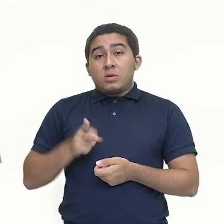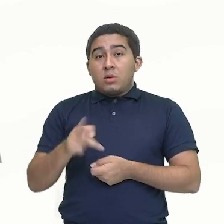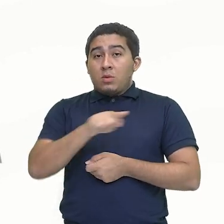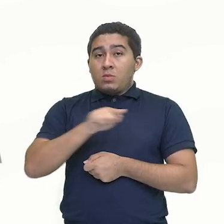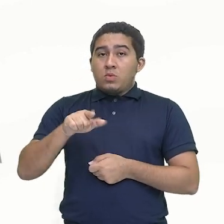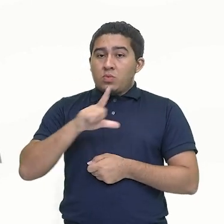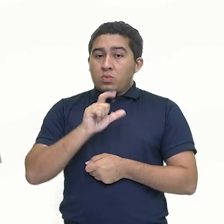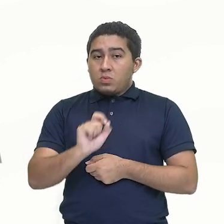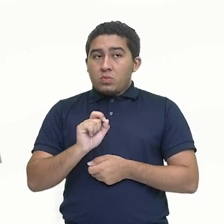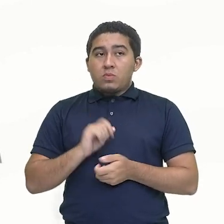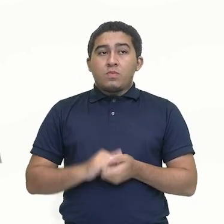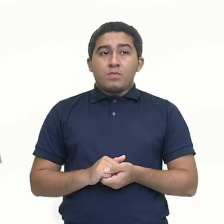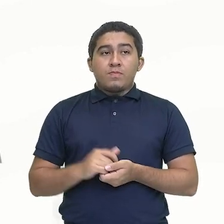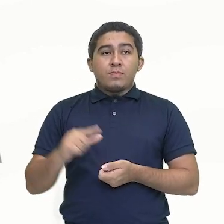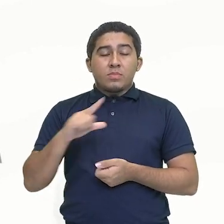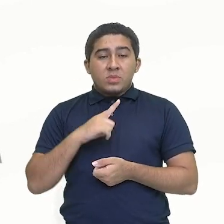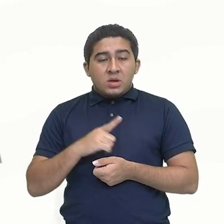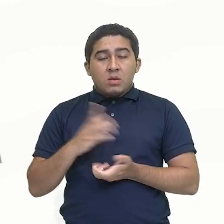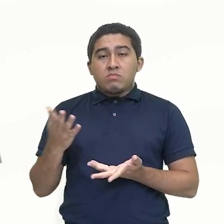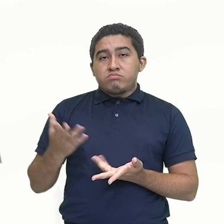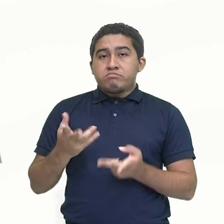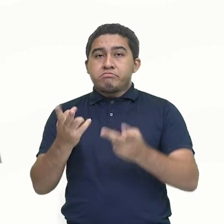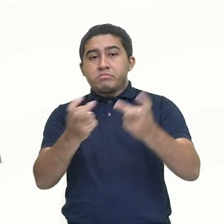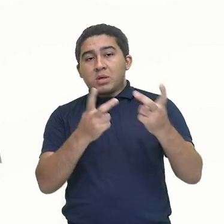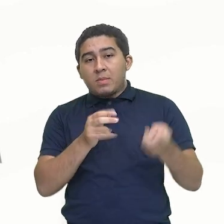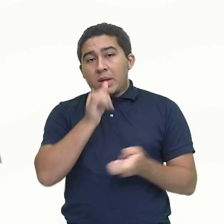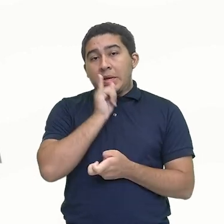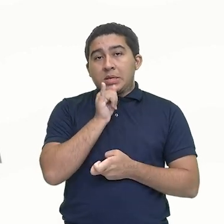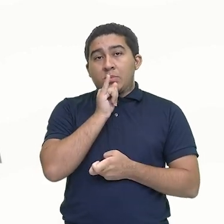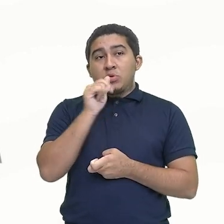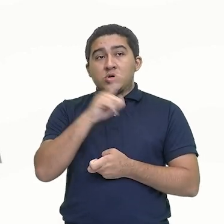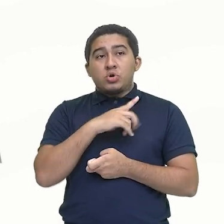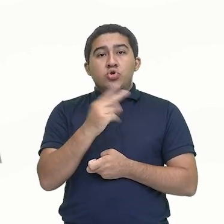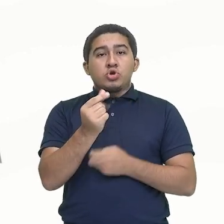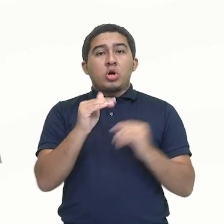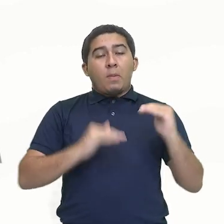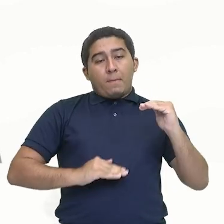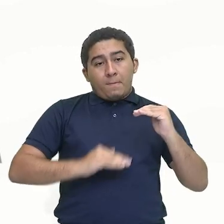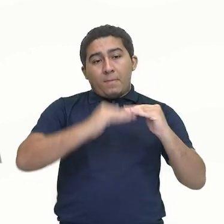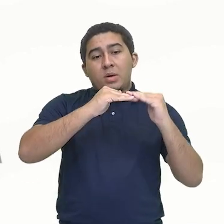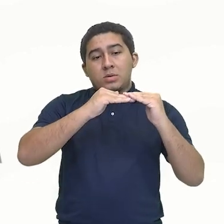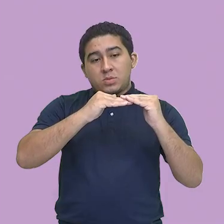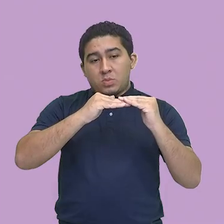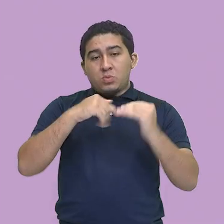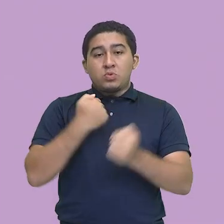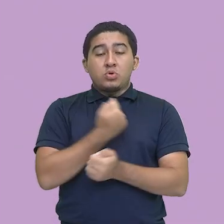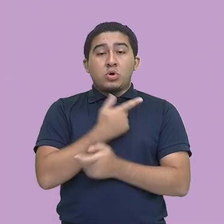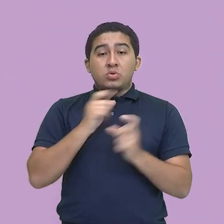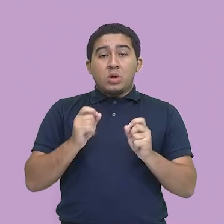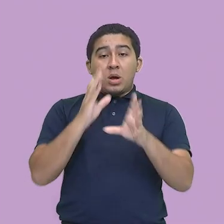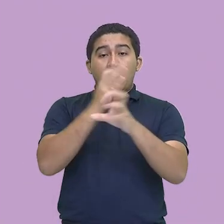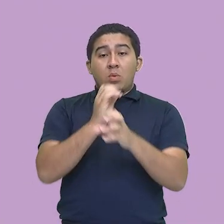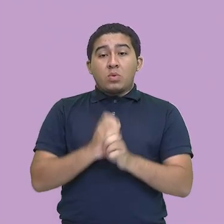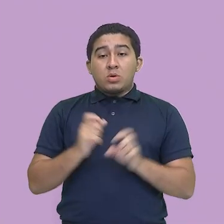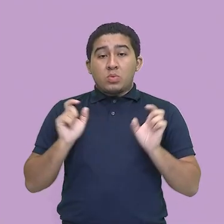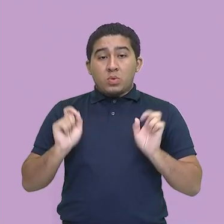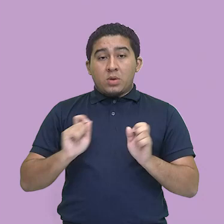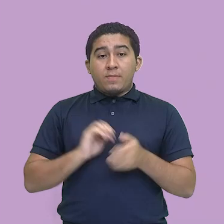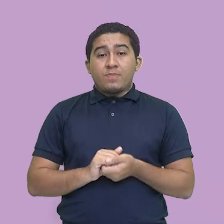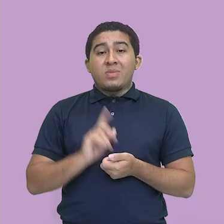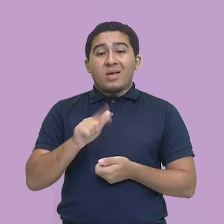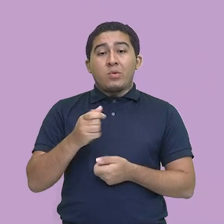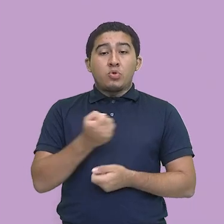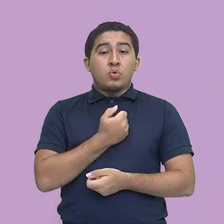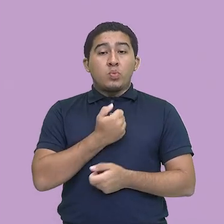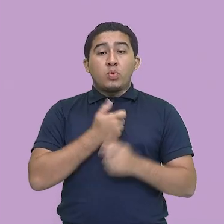você ouvir falar em lucro máximo, tá? A gente está calculando, então, o valor que